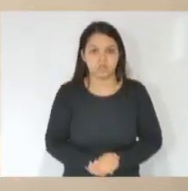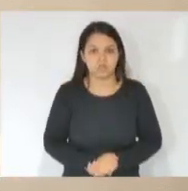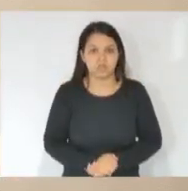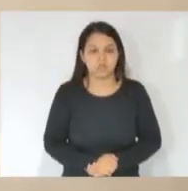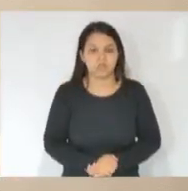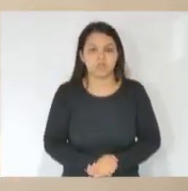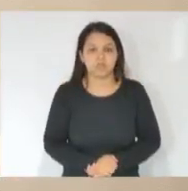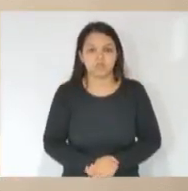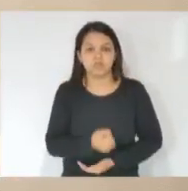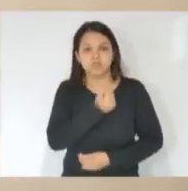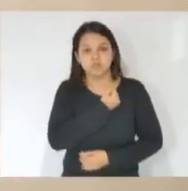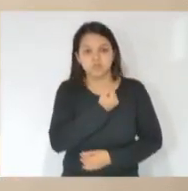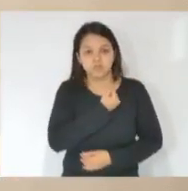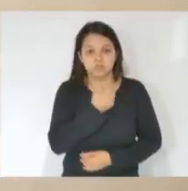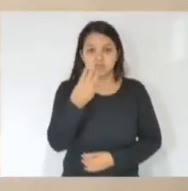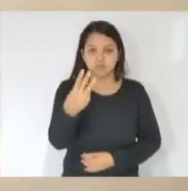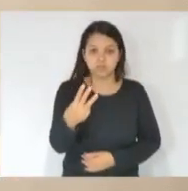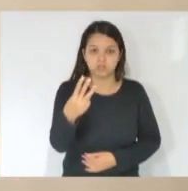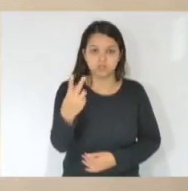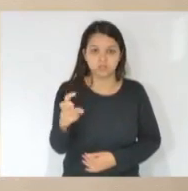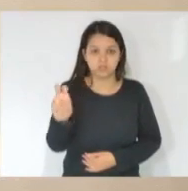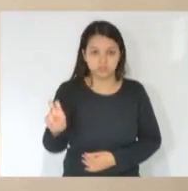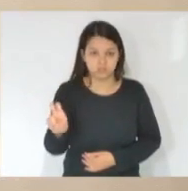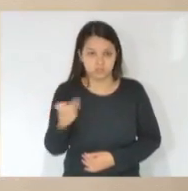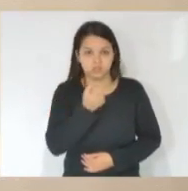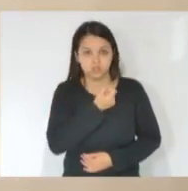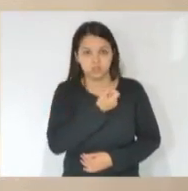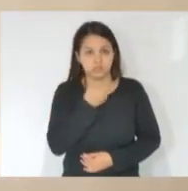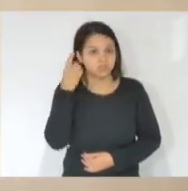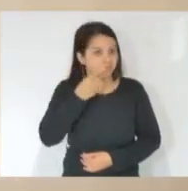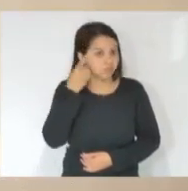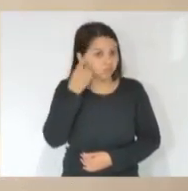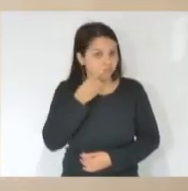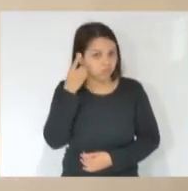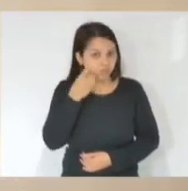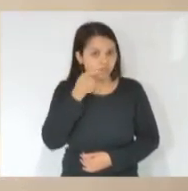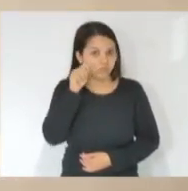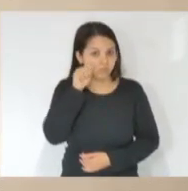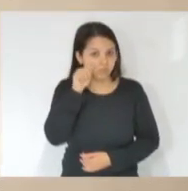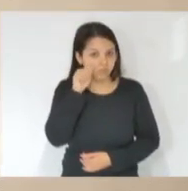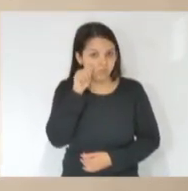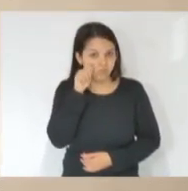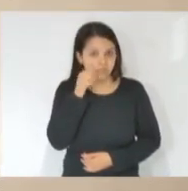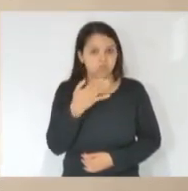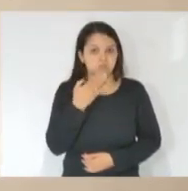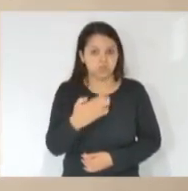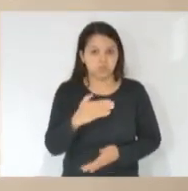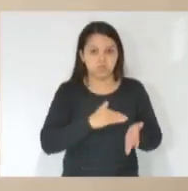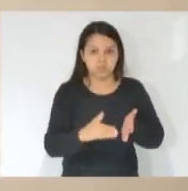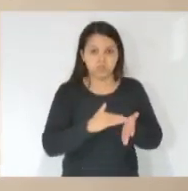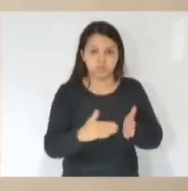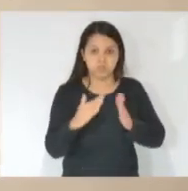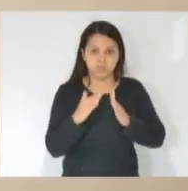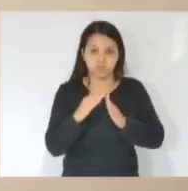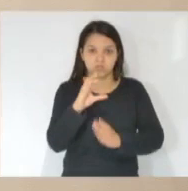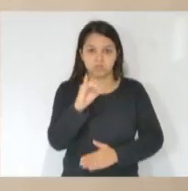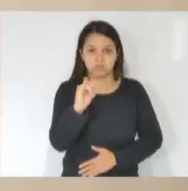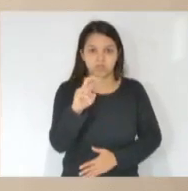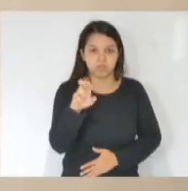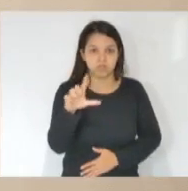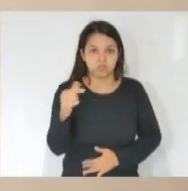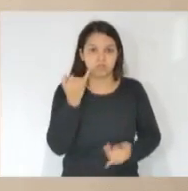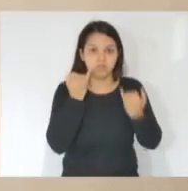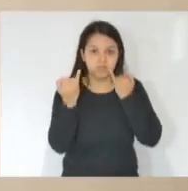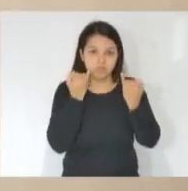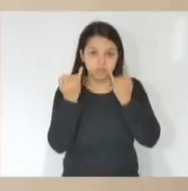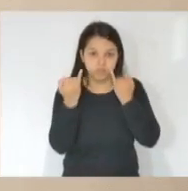Pedido de informação número 325, de autoria da deputada Ana Campagnolo, solicitando ao secretário da Casa Civil informações